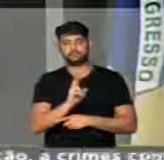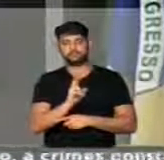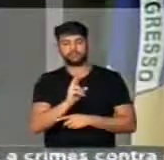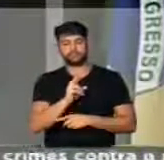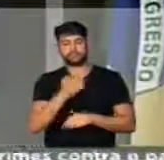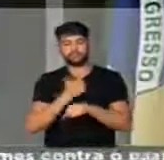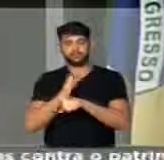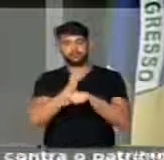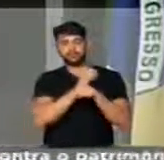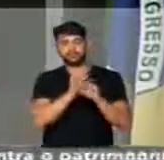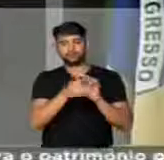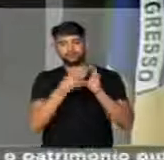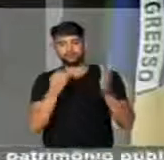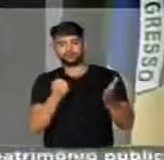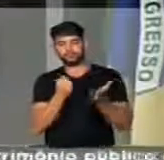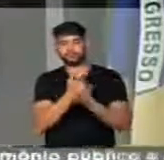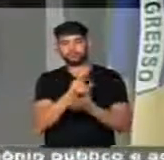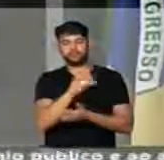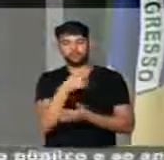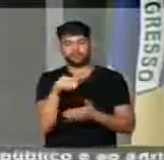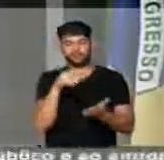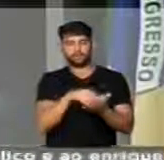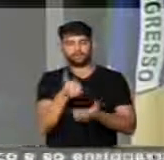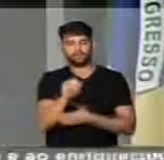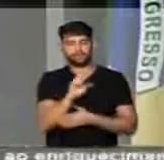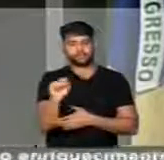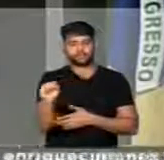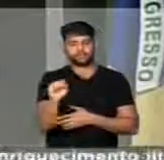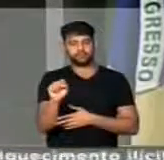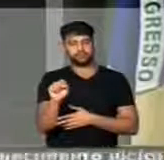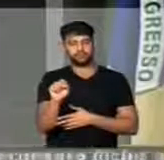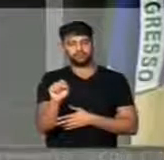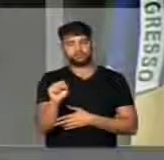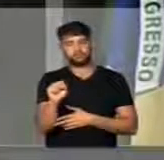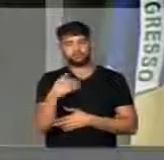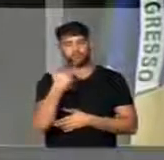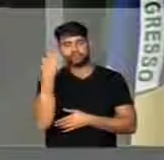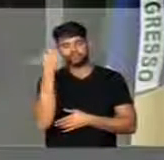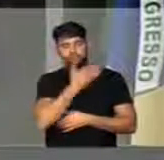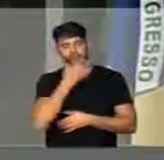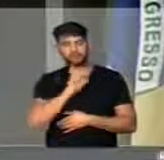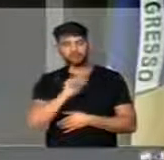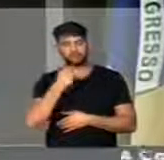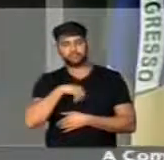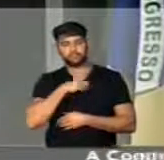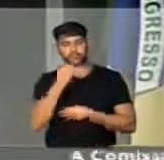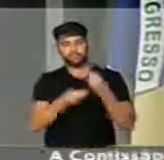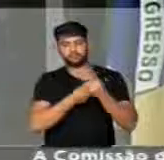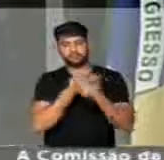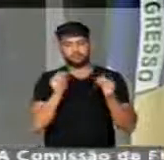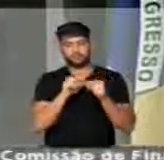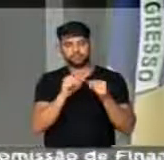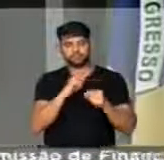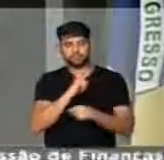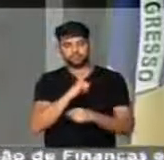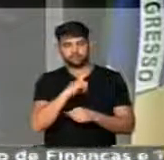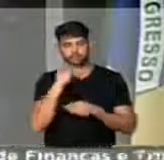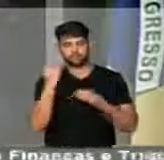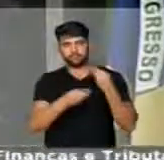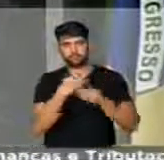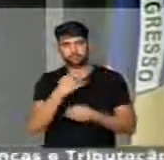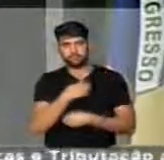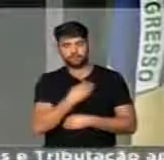os estados deixarão de pagar à União até 2018, em uma prova que, dessa maneira, se tem a